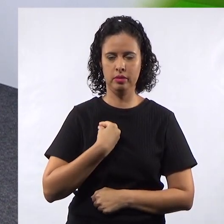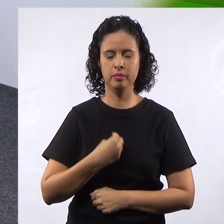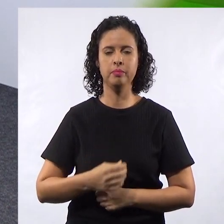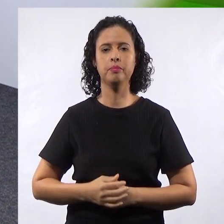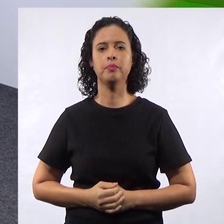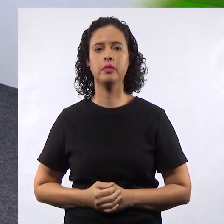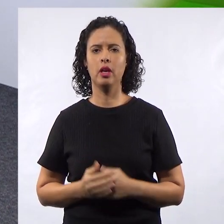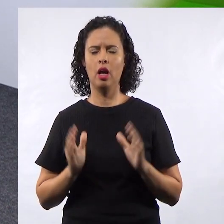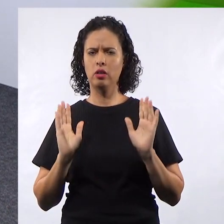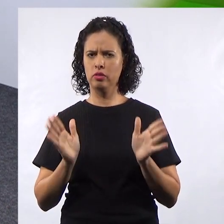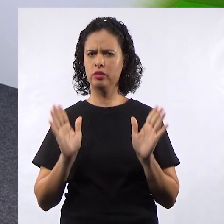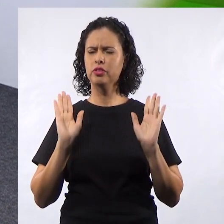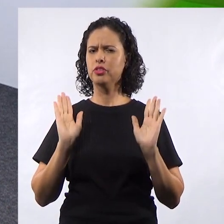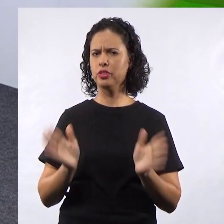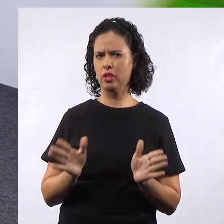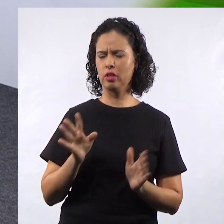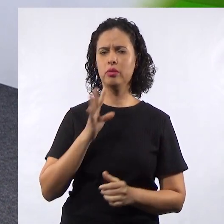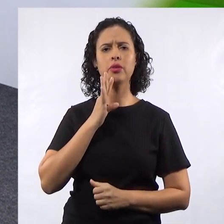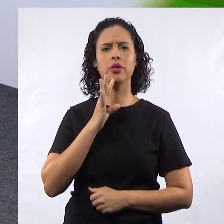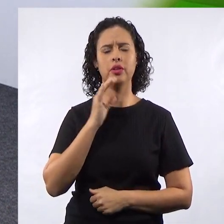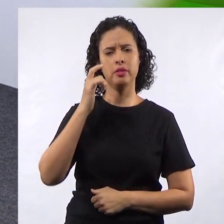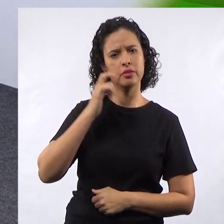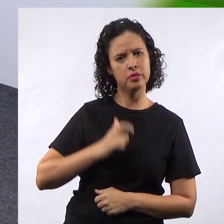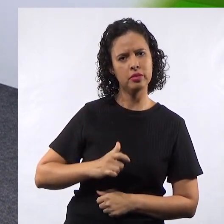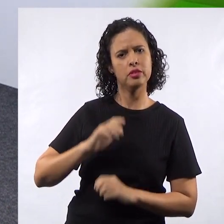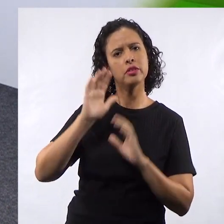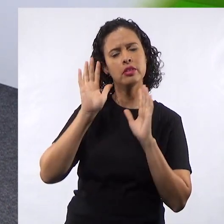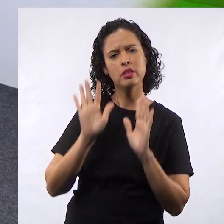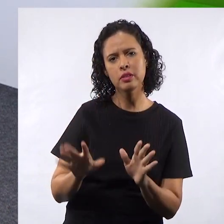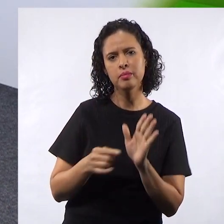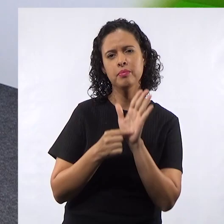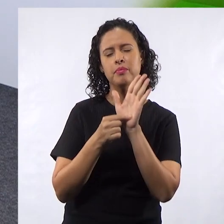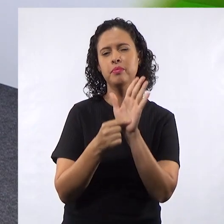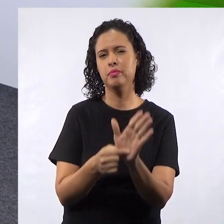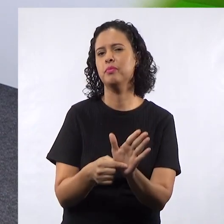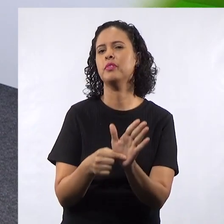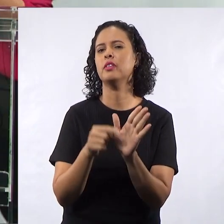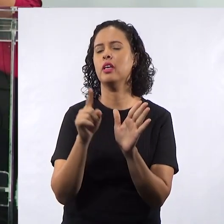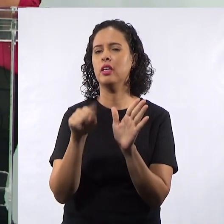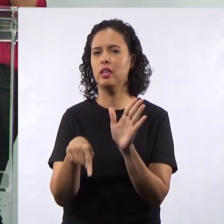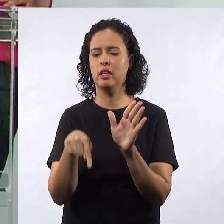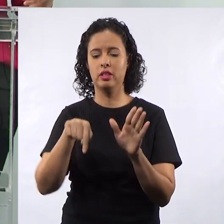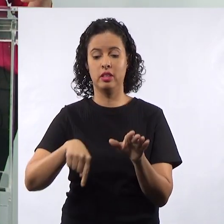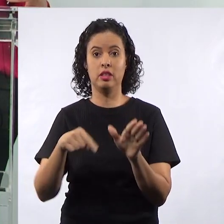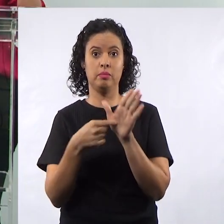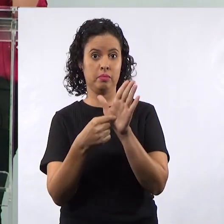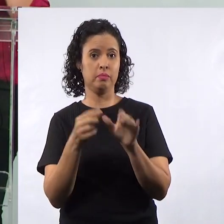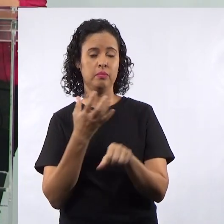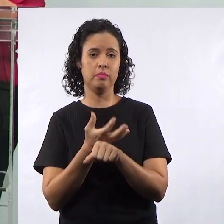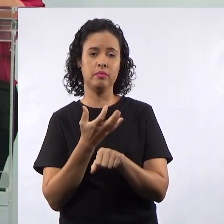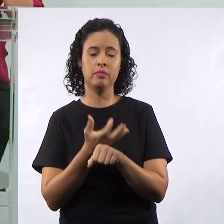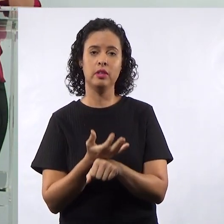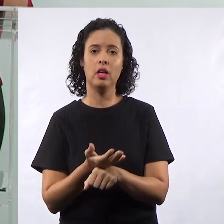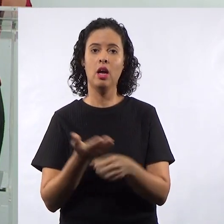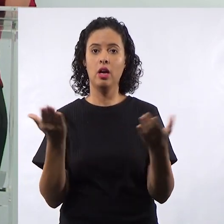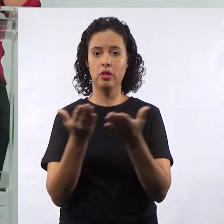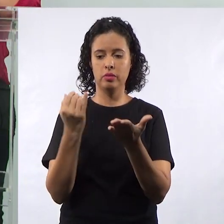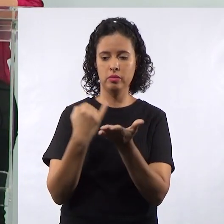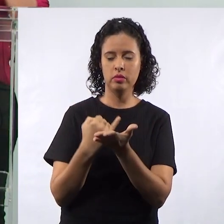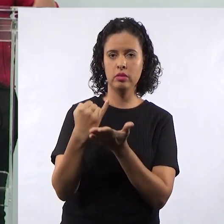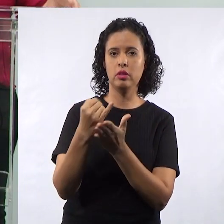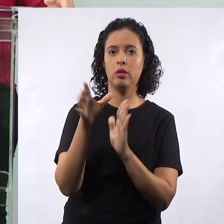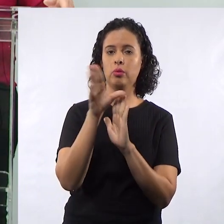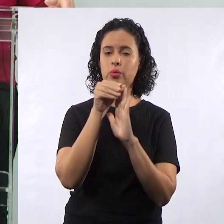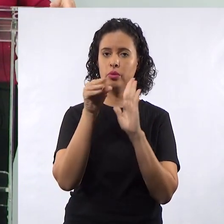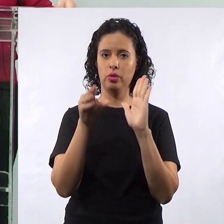Realidades. Agora que você já me conhece, já conversamos ali durante a apresentação da disciplina. De fato, agora daremos início